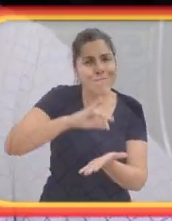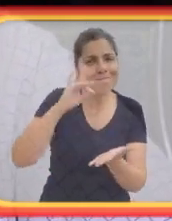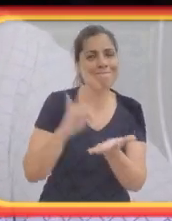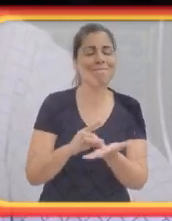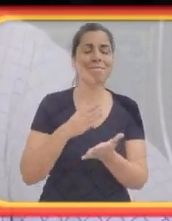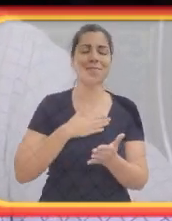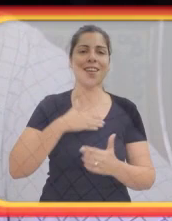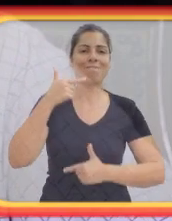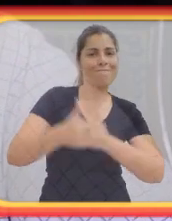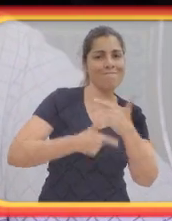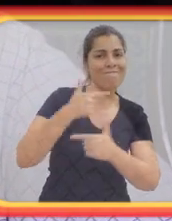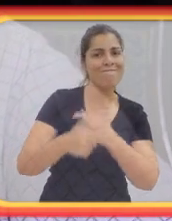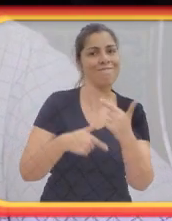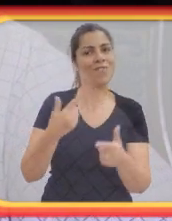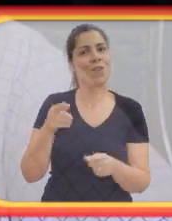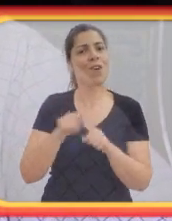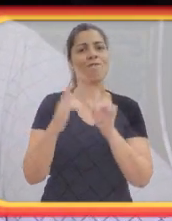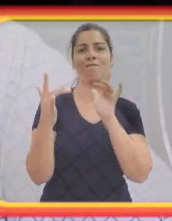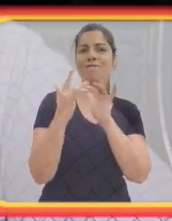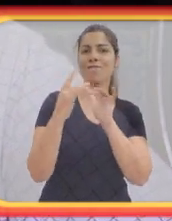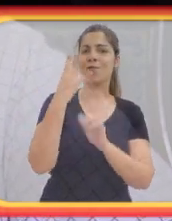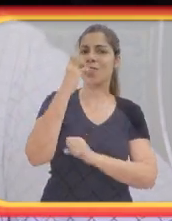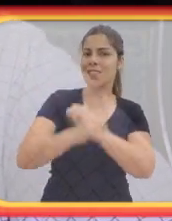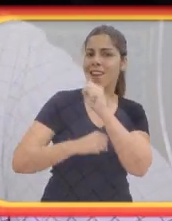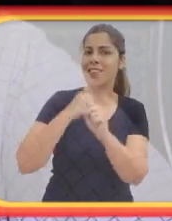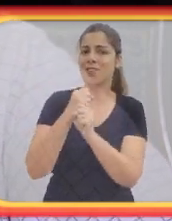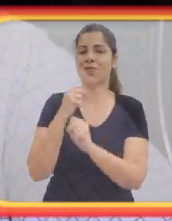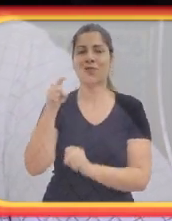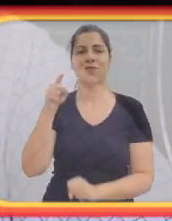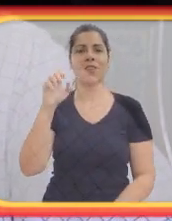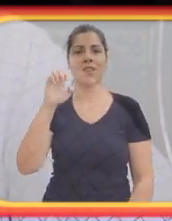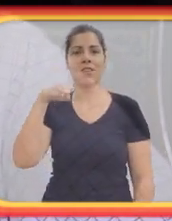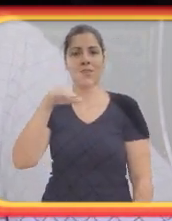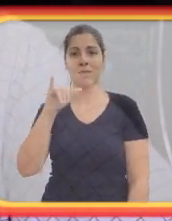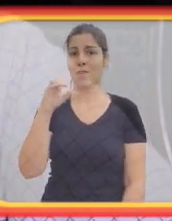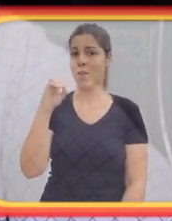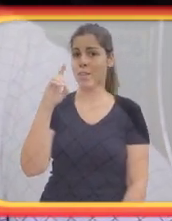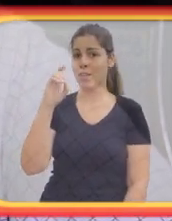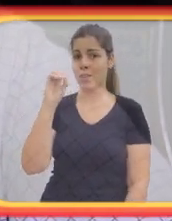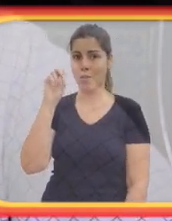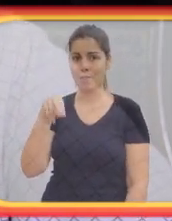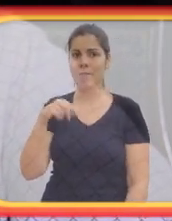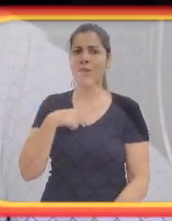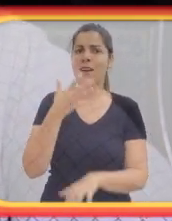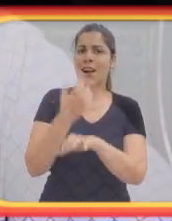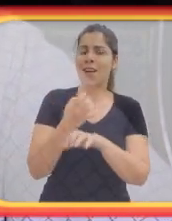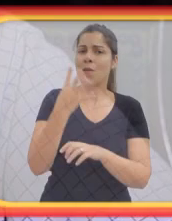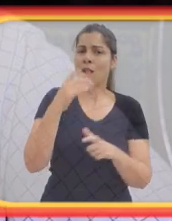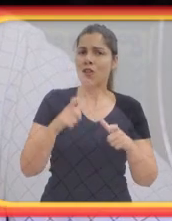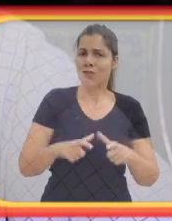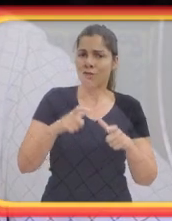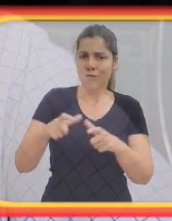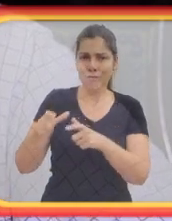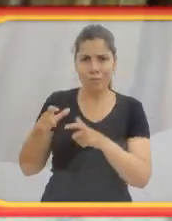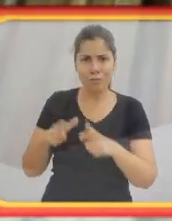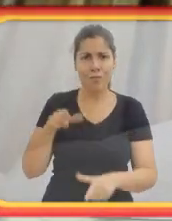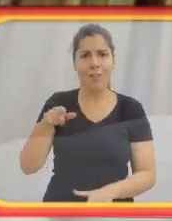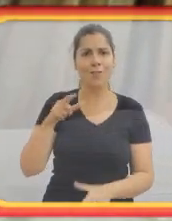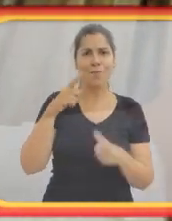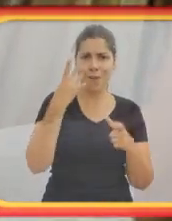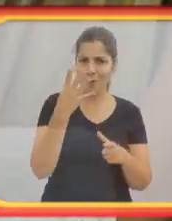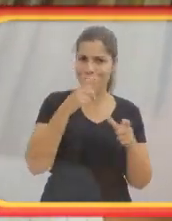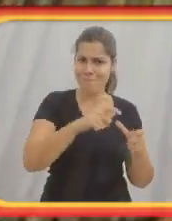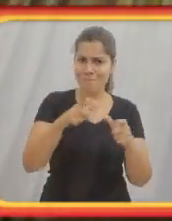Aí propôs gravar samba, arrumou um arranjador espetacular, que era o Geraldo Vespar. Aí